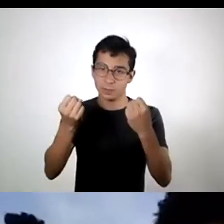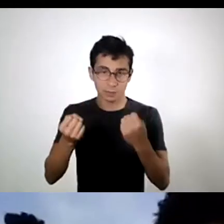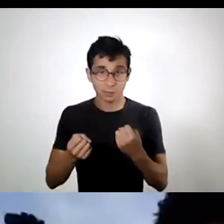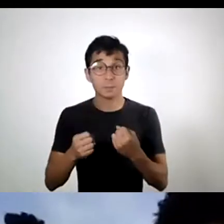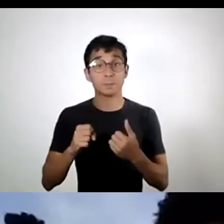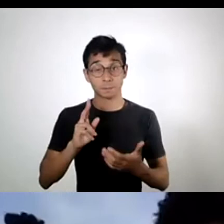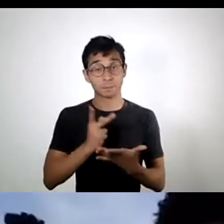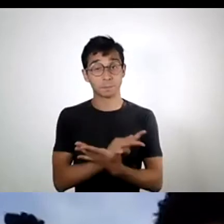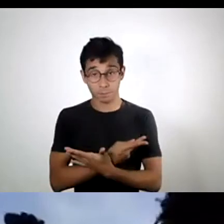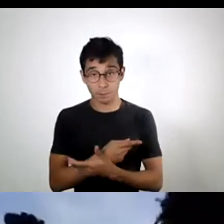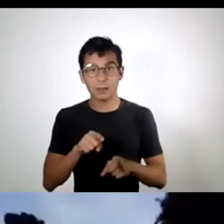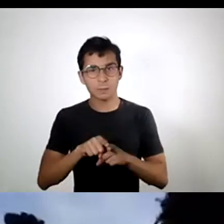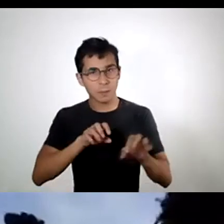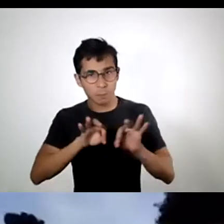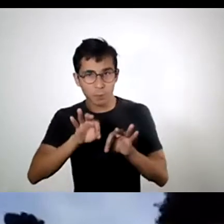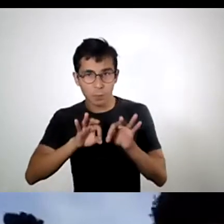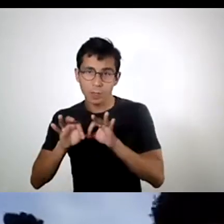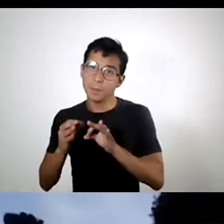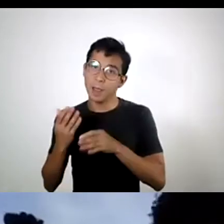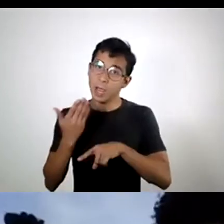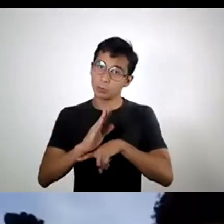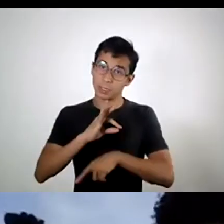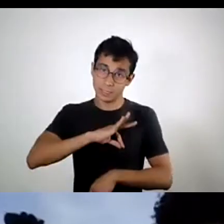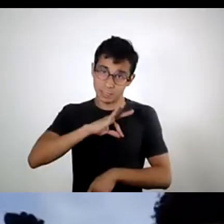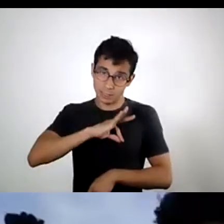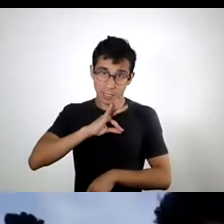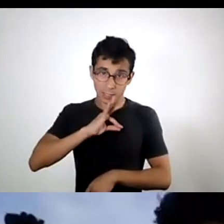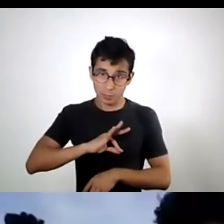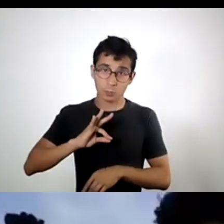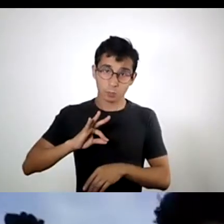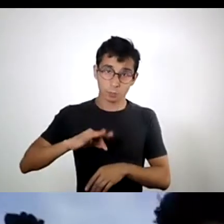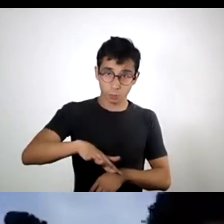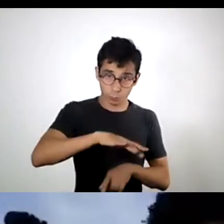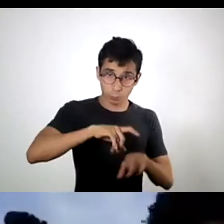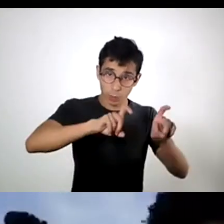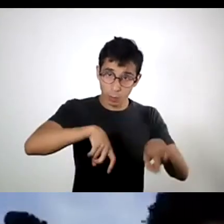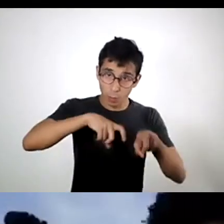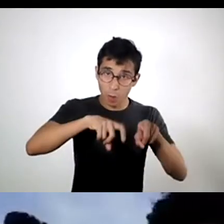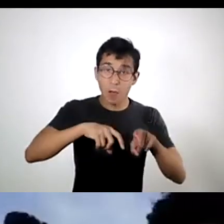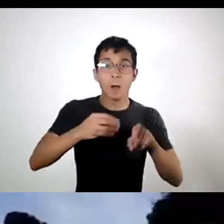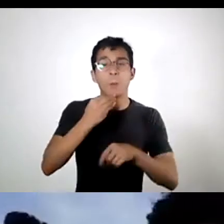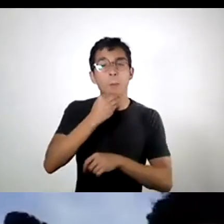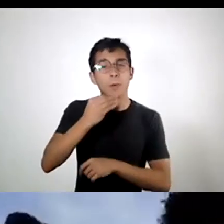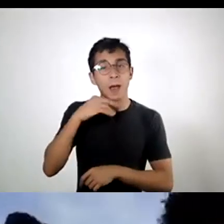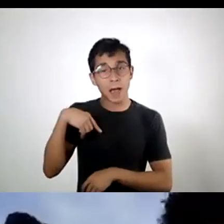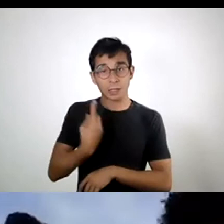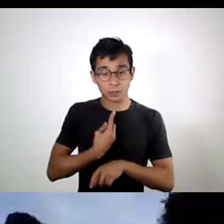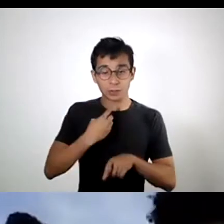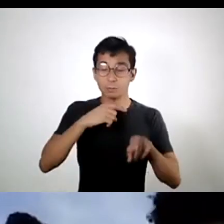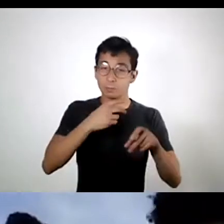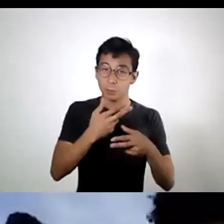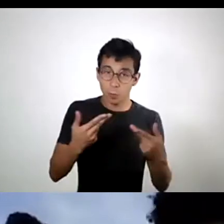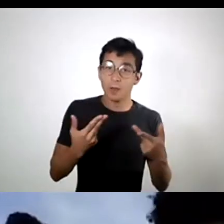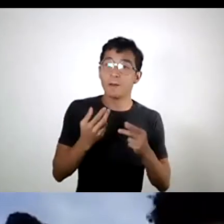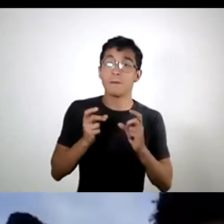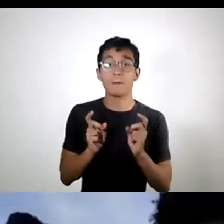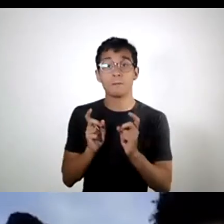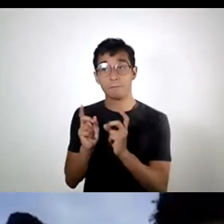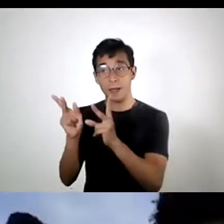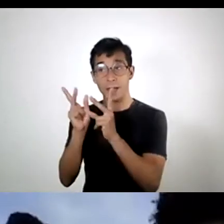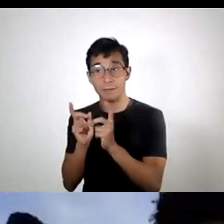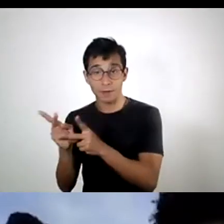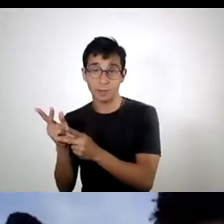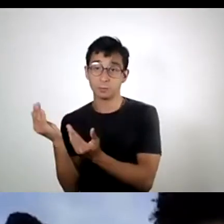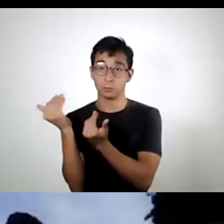programas de geração de renda permite também com que a gente venda a nossa agricultura, né, que o jovem trabalhe